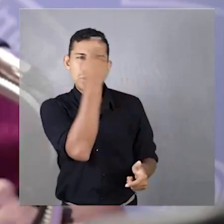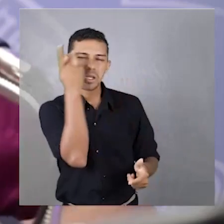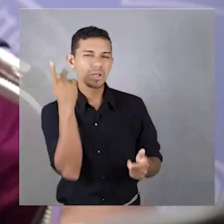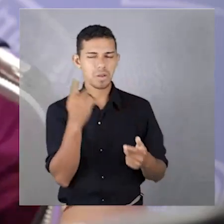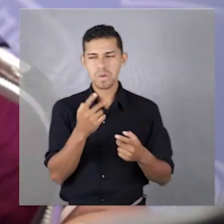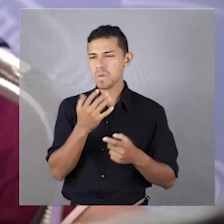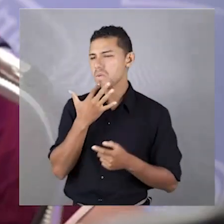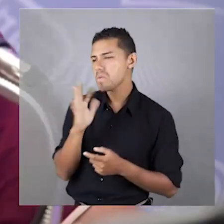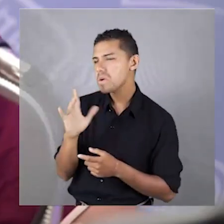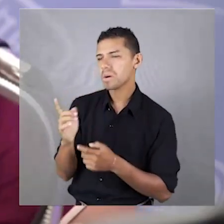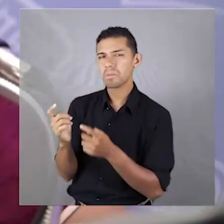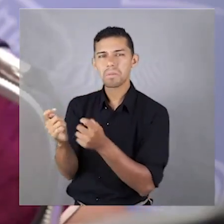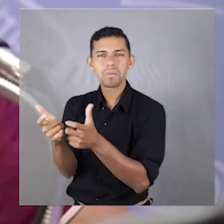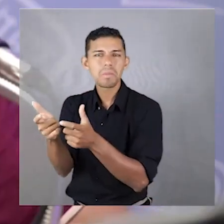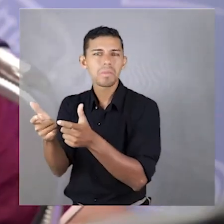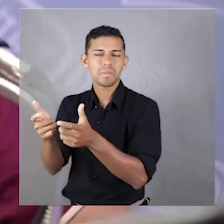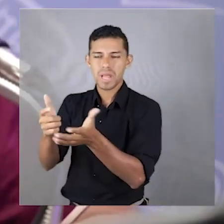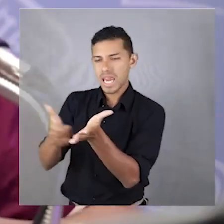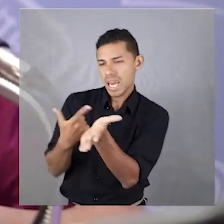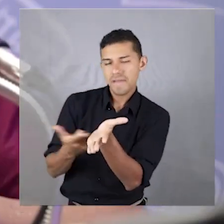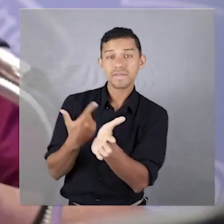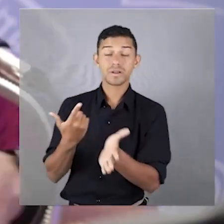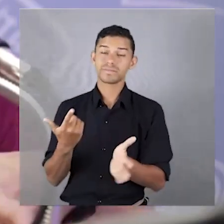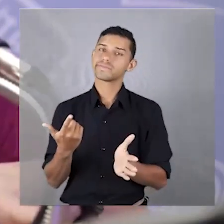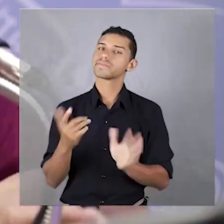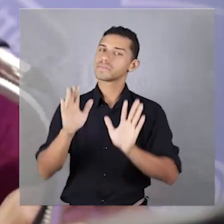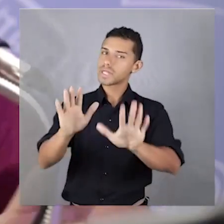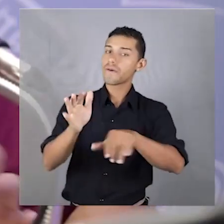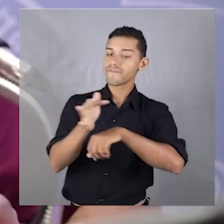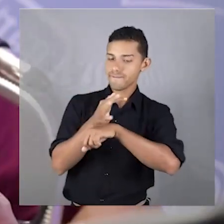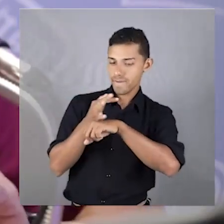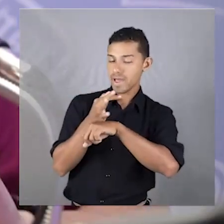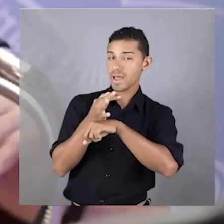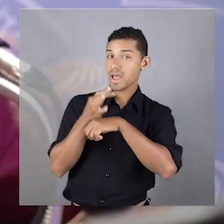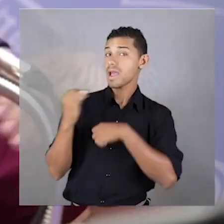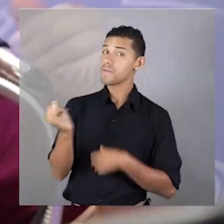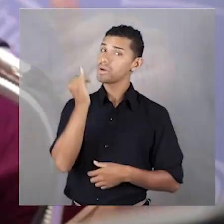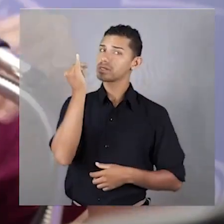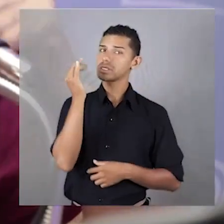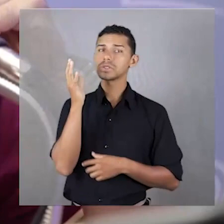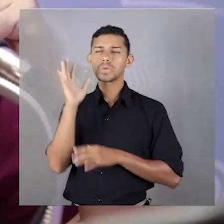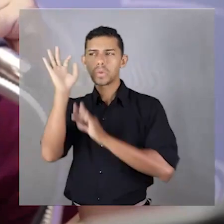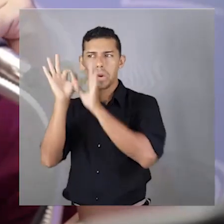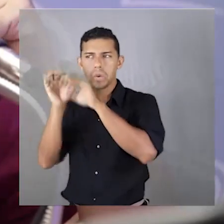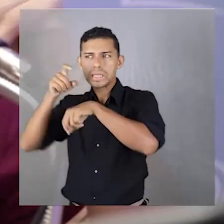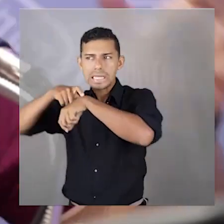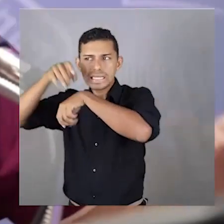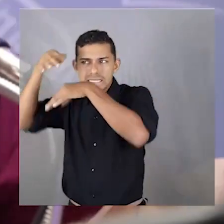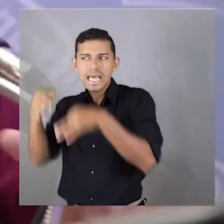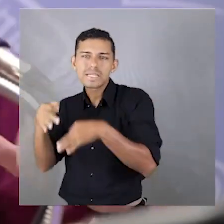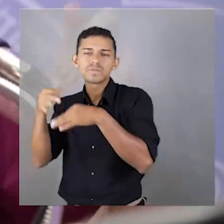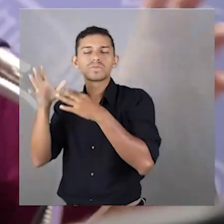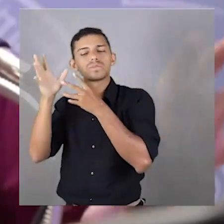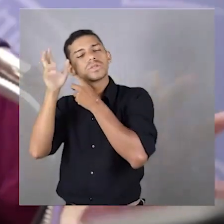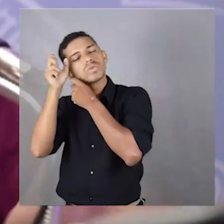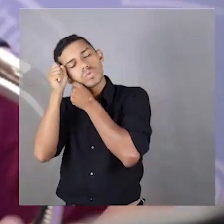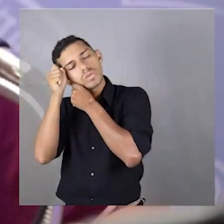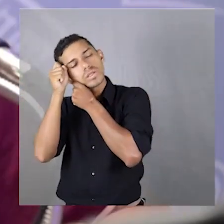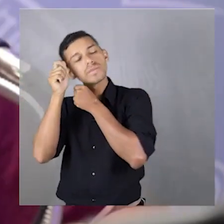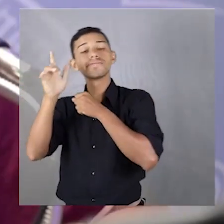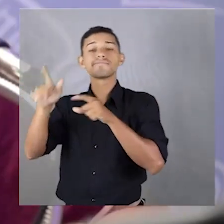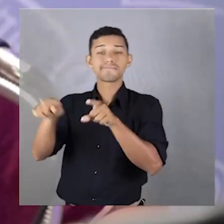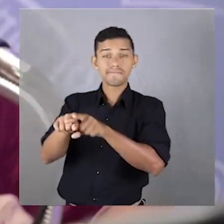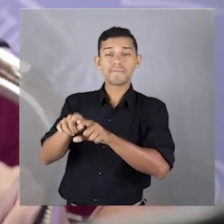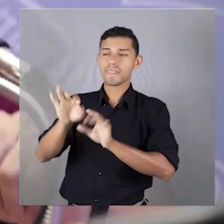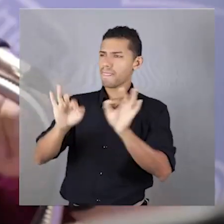quiser ler, eu leio menos livros. Então, é importante que mesmo durante as férias, né, o estudante, o pai, a mãe,